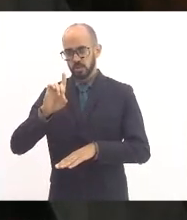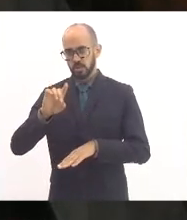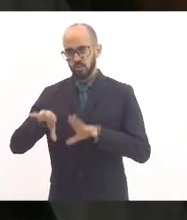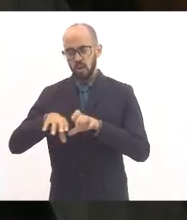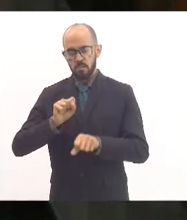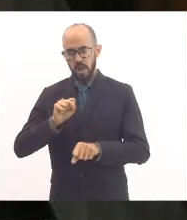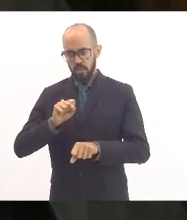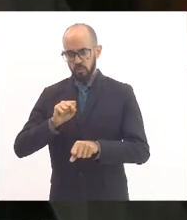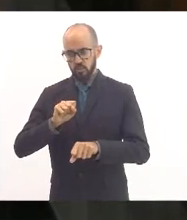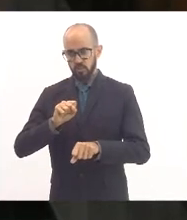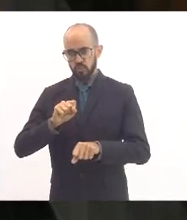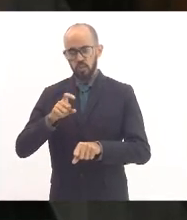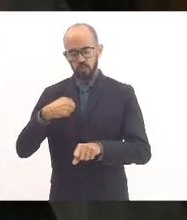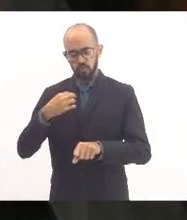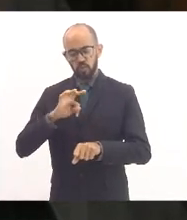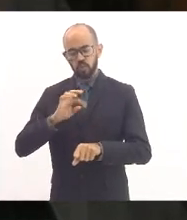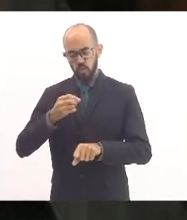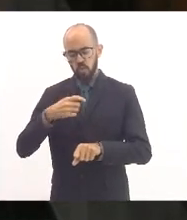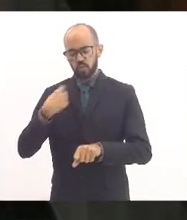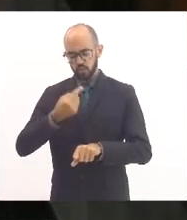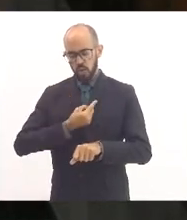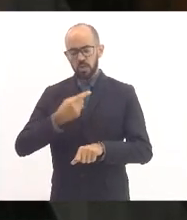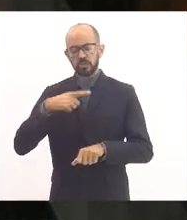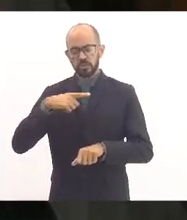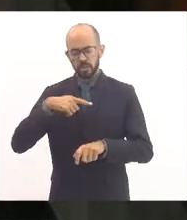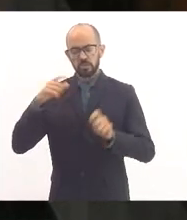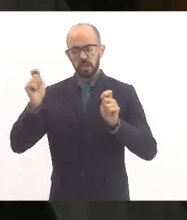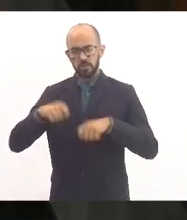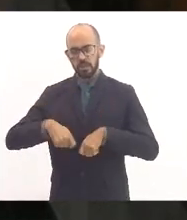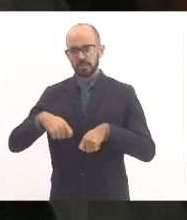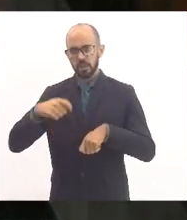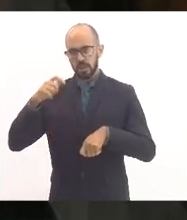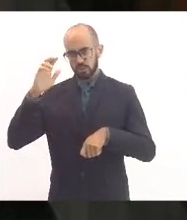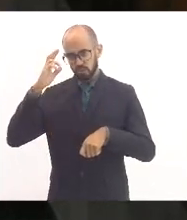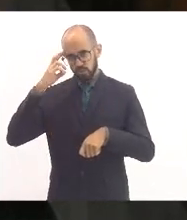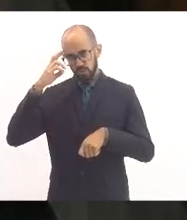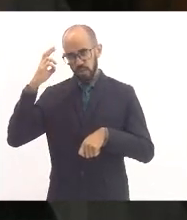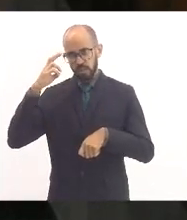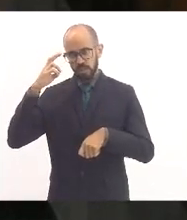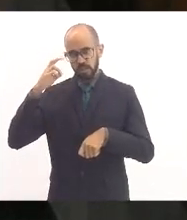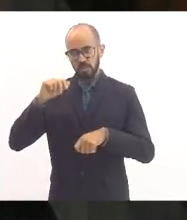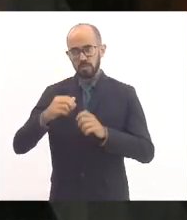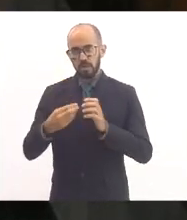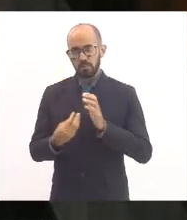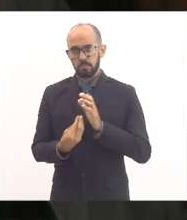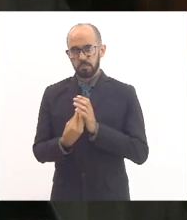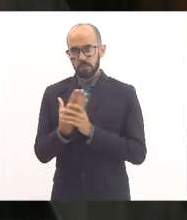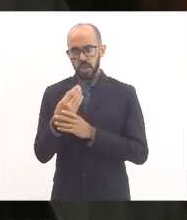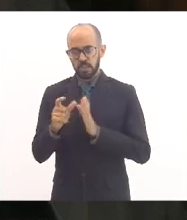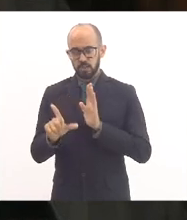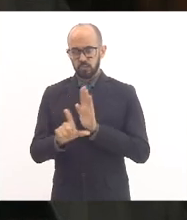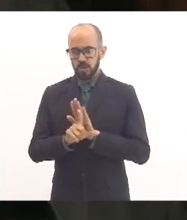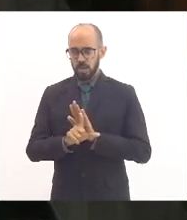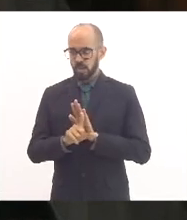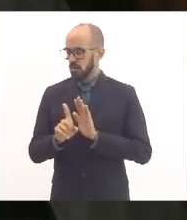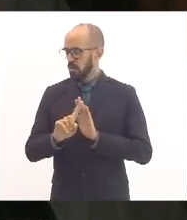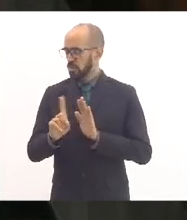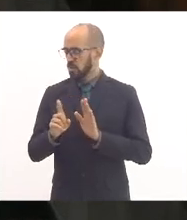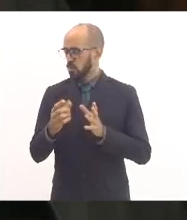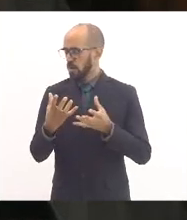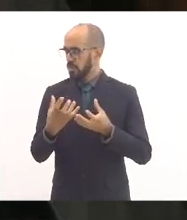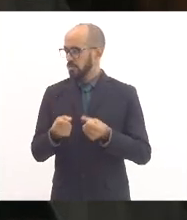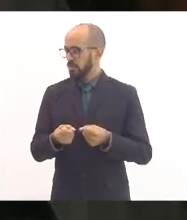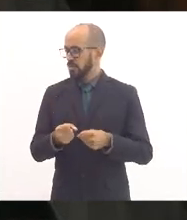nós temos plena capacidade cognitiva de participar da elaboração de uma lei e nós não aceitamos Isso